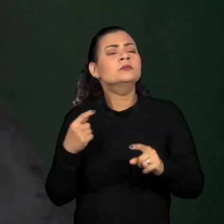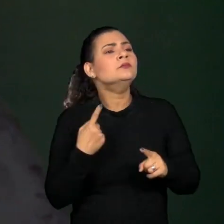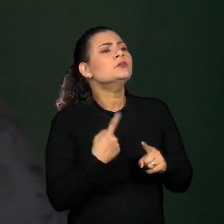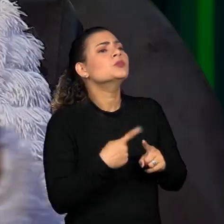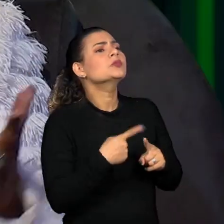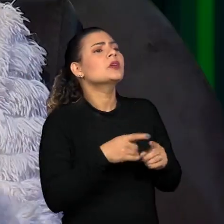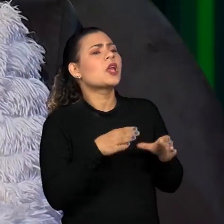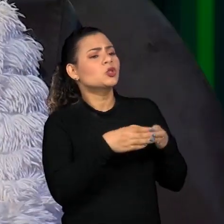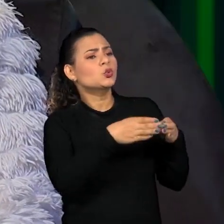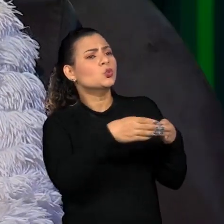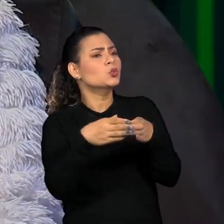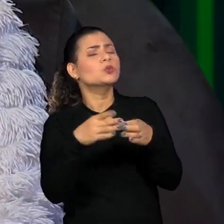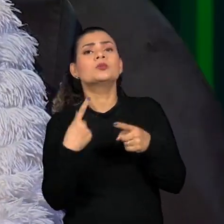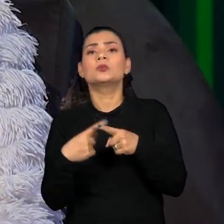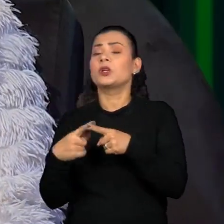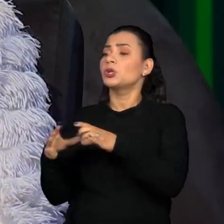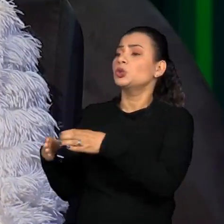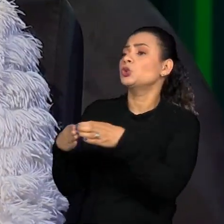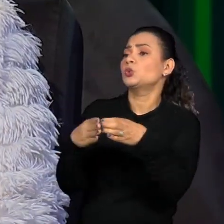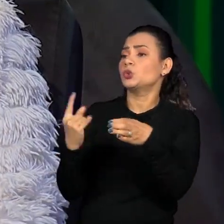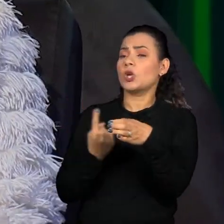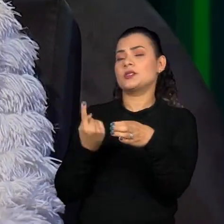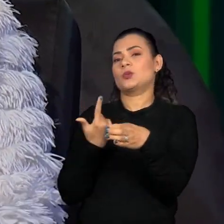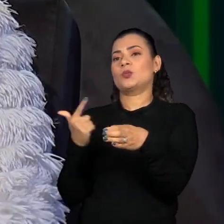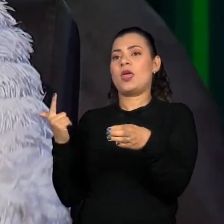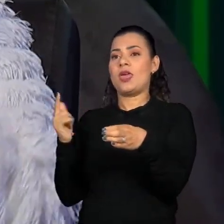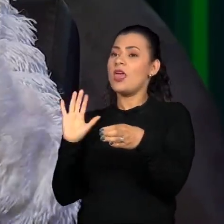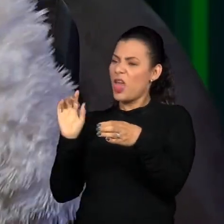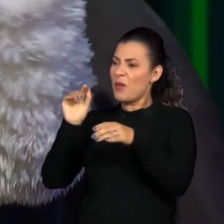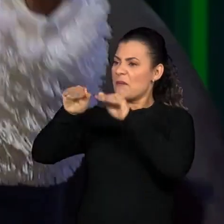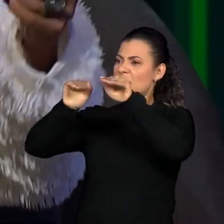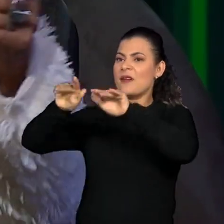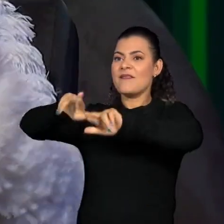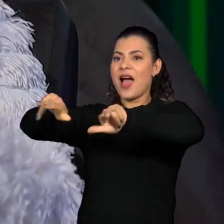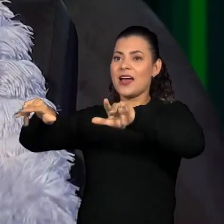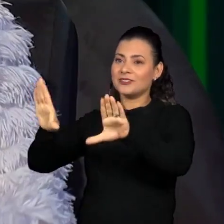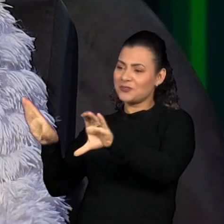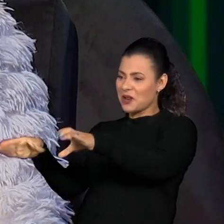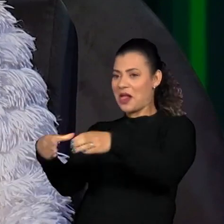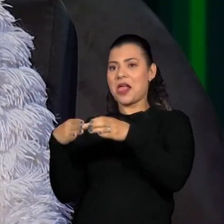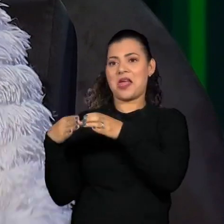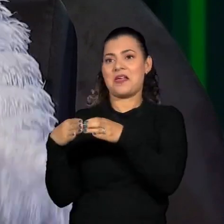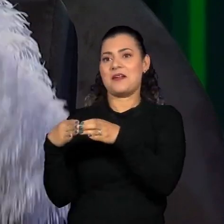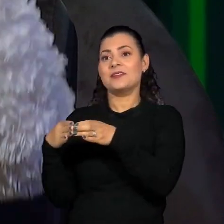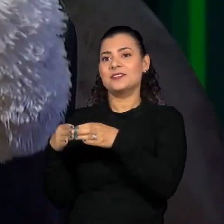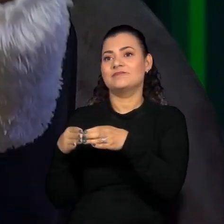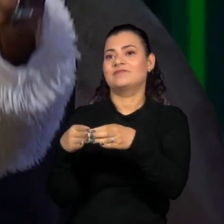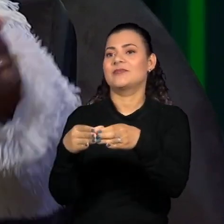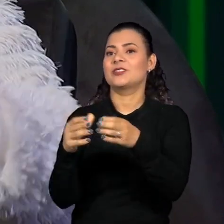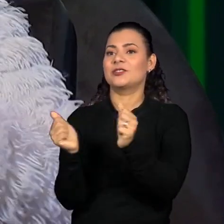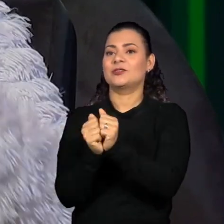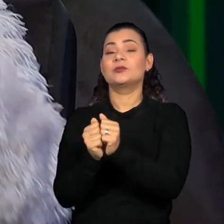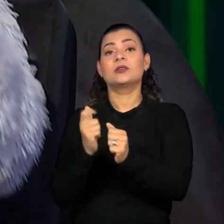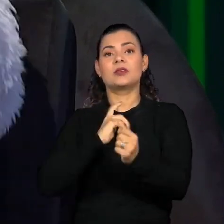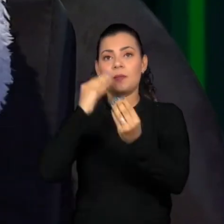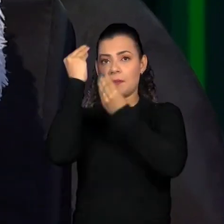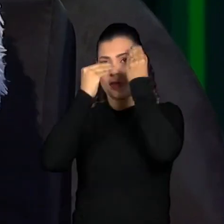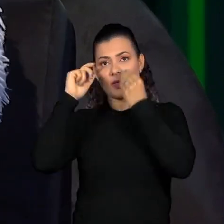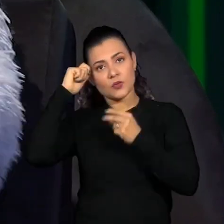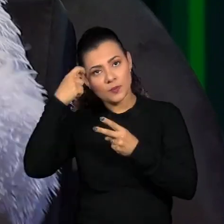de galera não ia mais sozinho. A gente tem agora, tem gente na equipe, tem